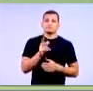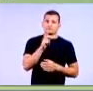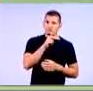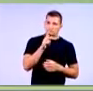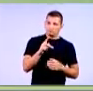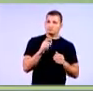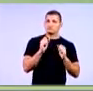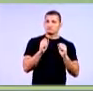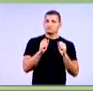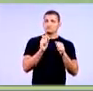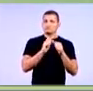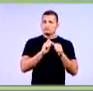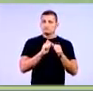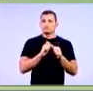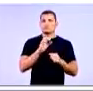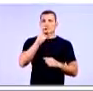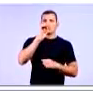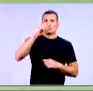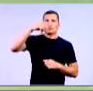realiza essa operação.